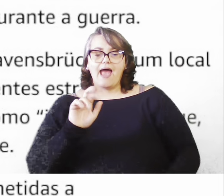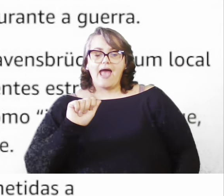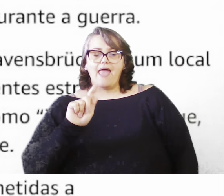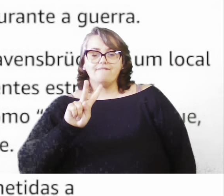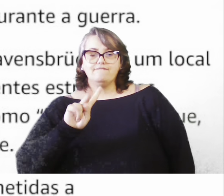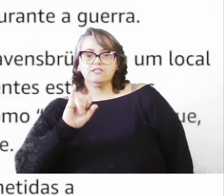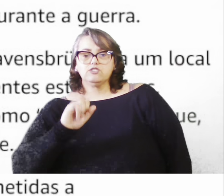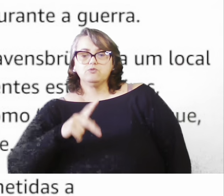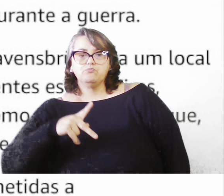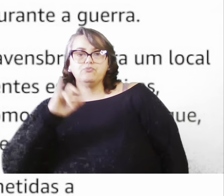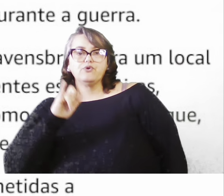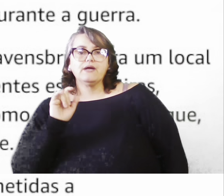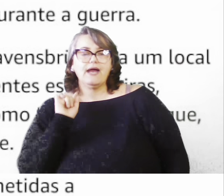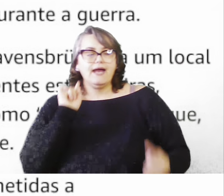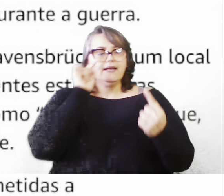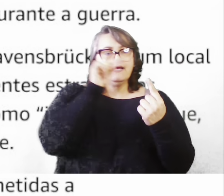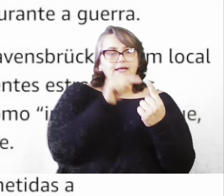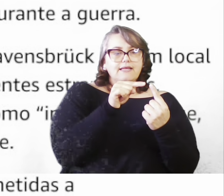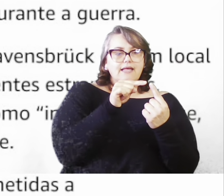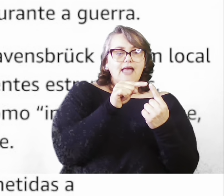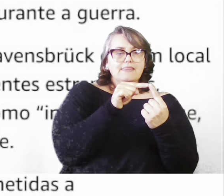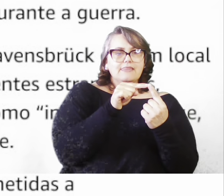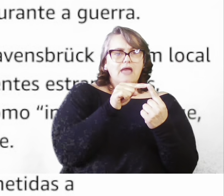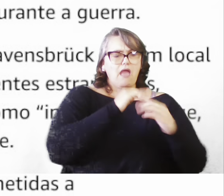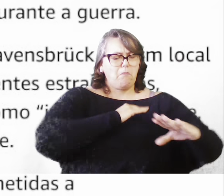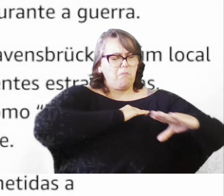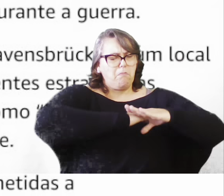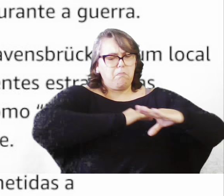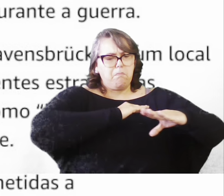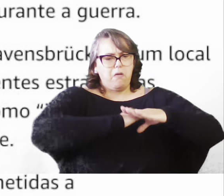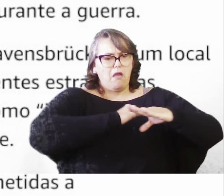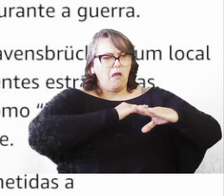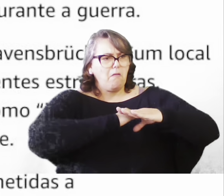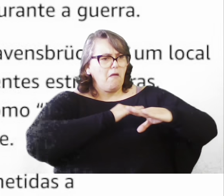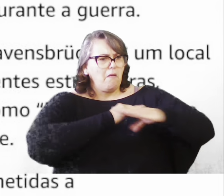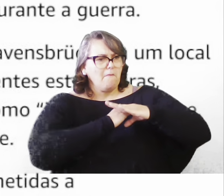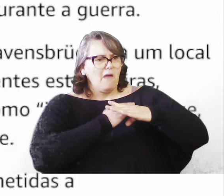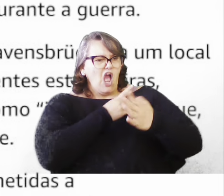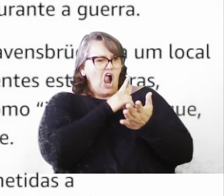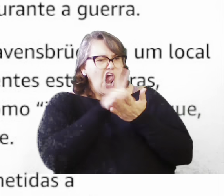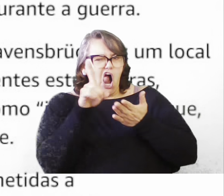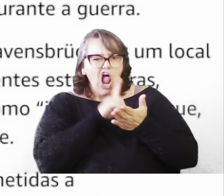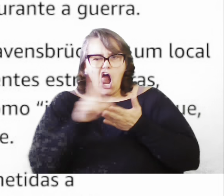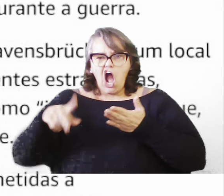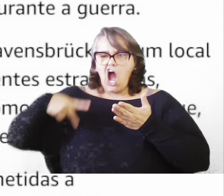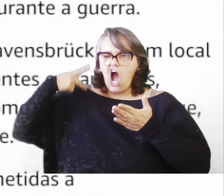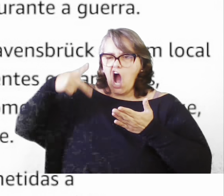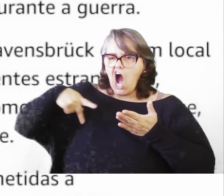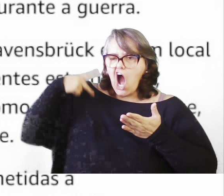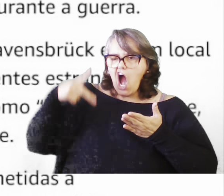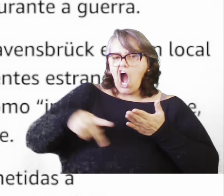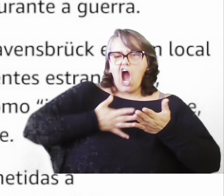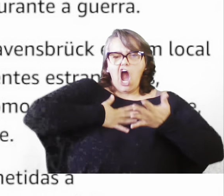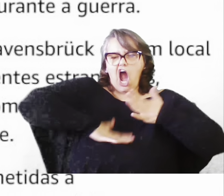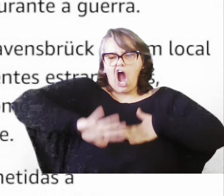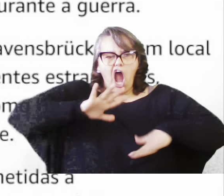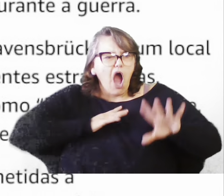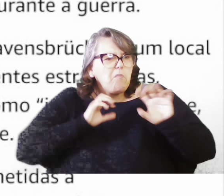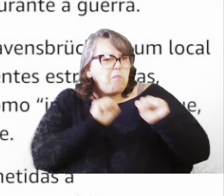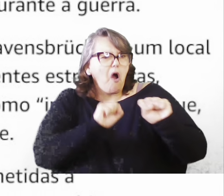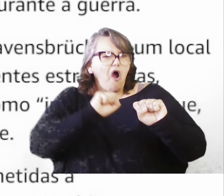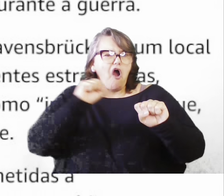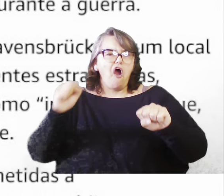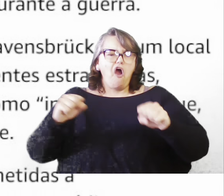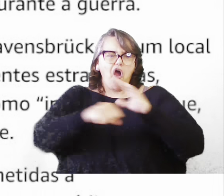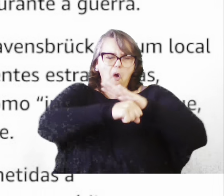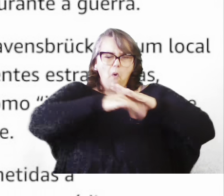Originalmente, Ravensbrück era um local destinado às marginais ciganas, inimigas políticas,